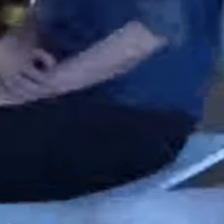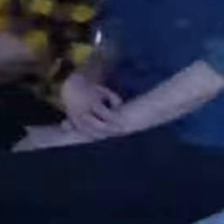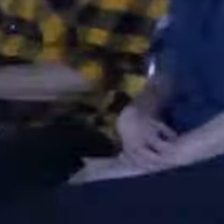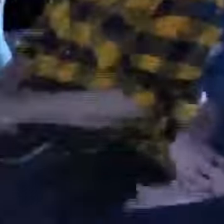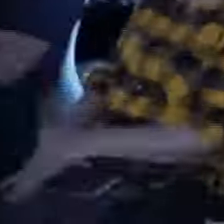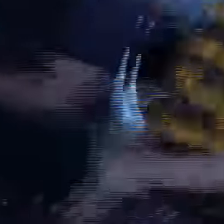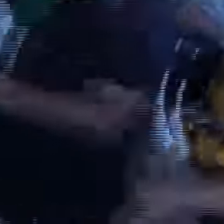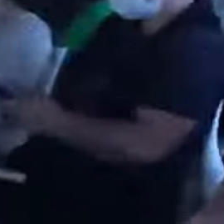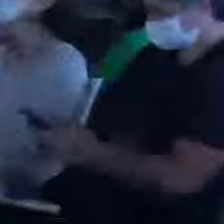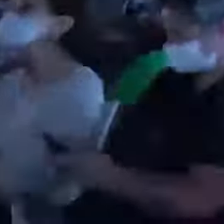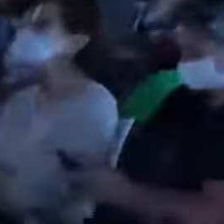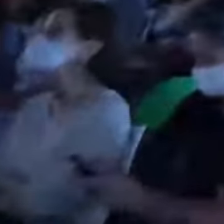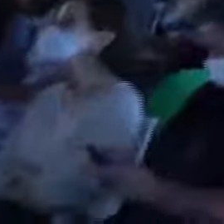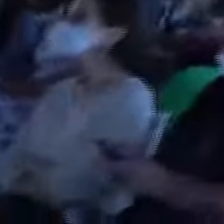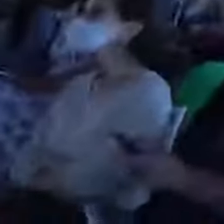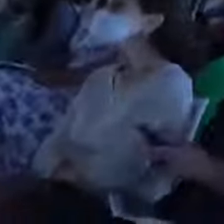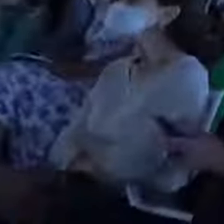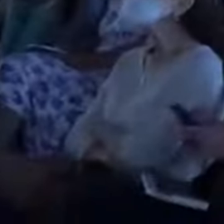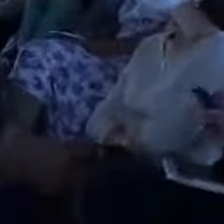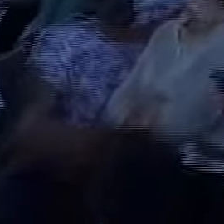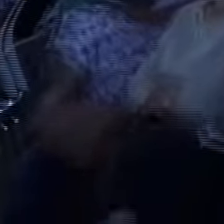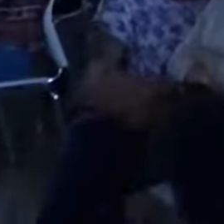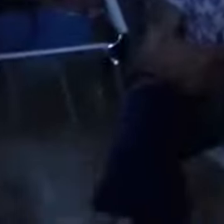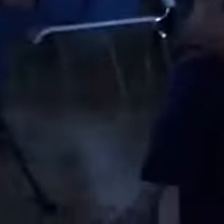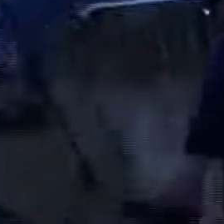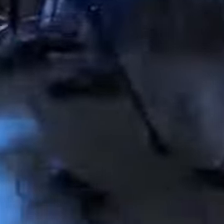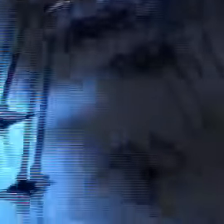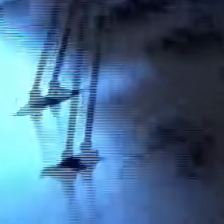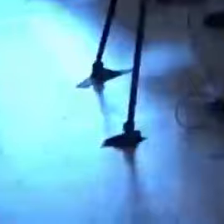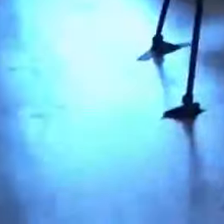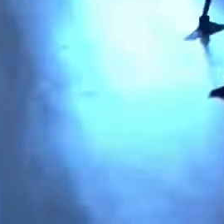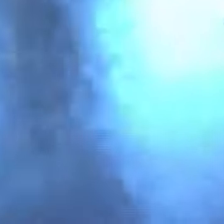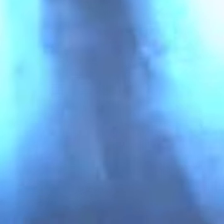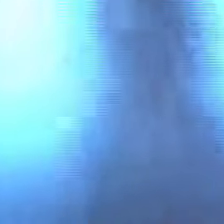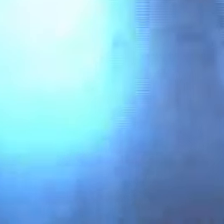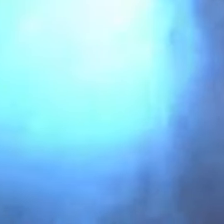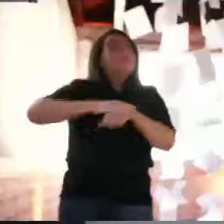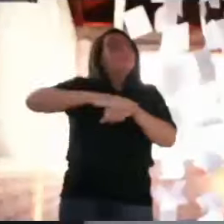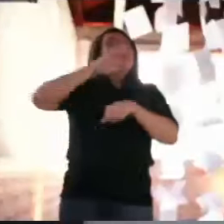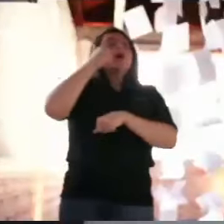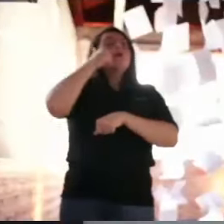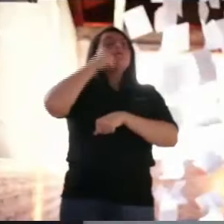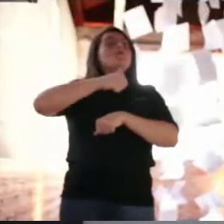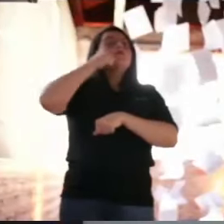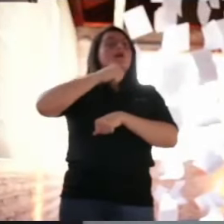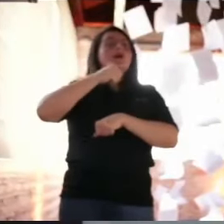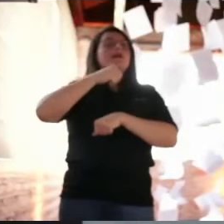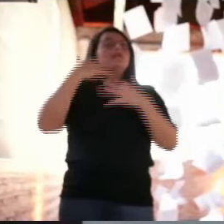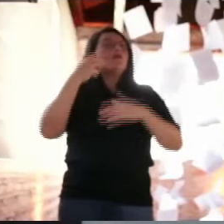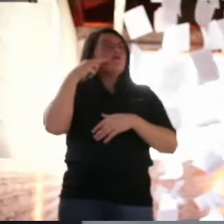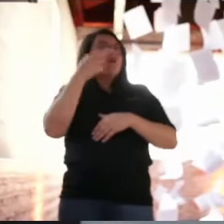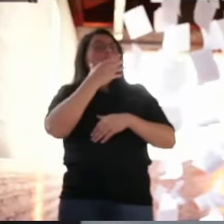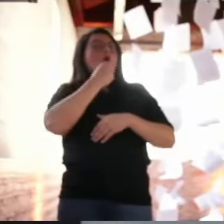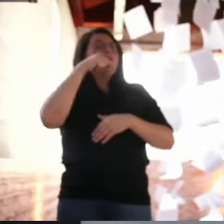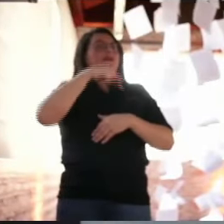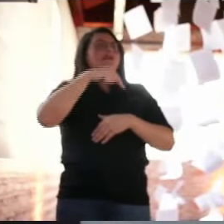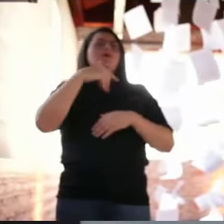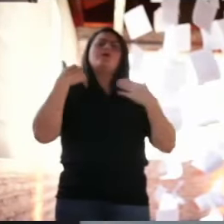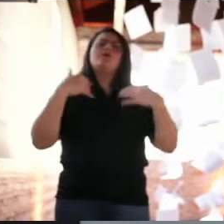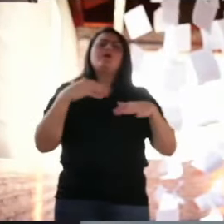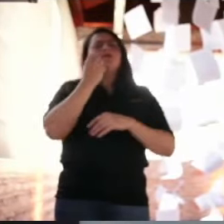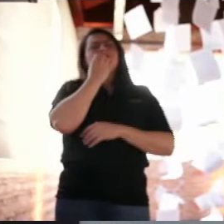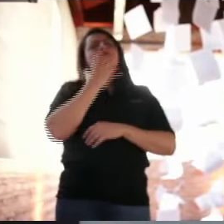décadas eu tenho visto plateias muito mais de mulheres e ter homens aqui eu acho que é um sinal dos tempos